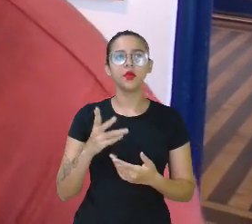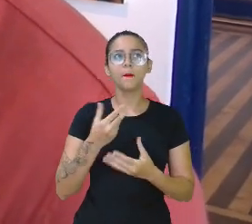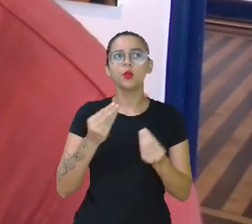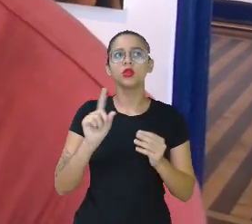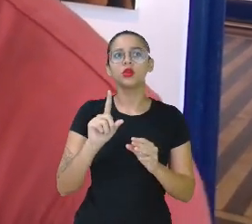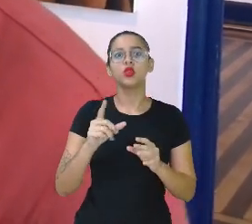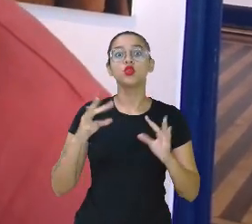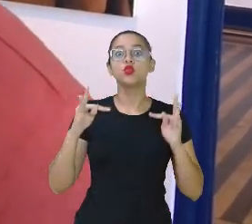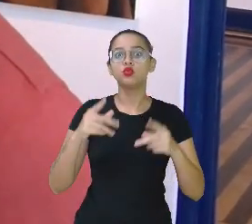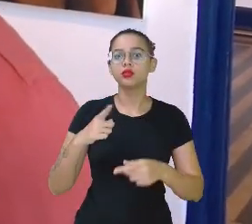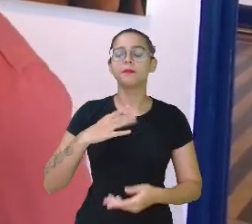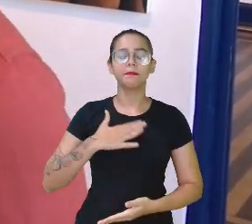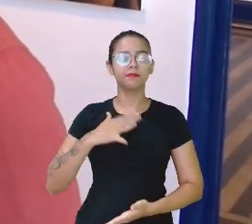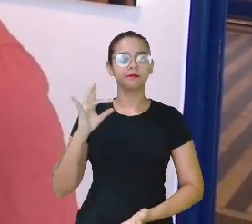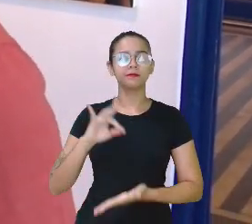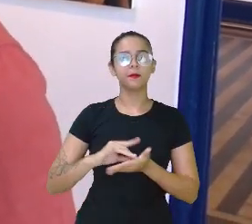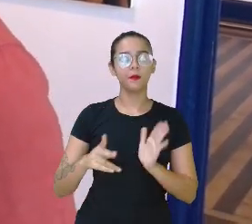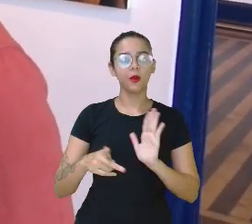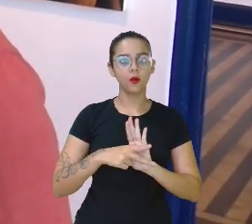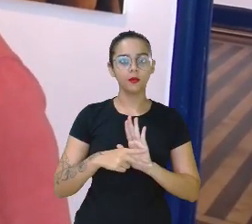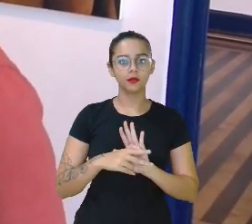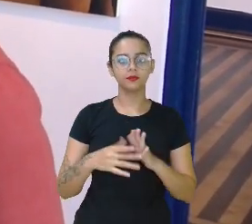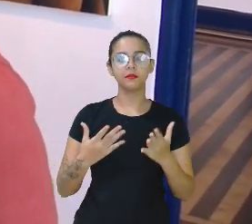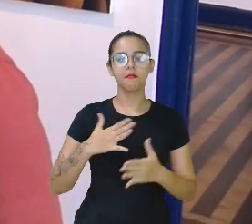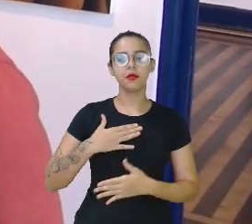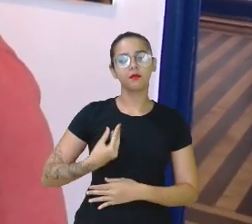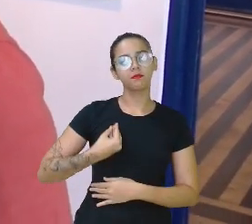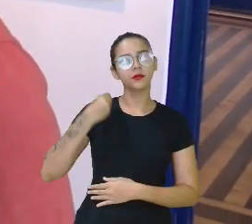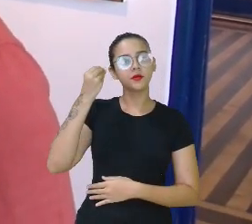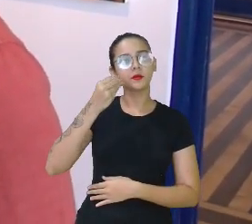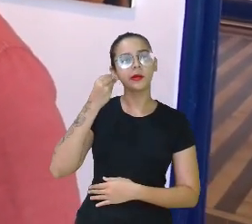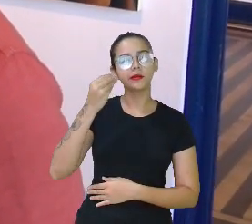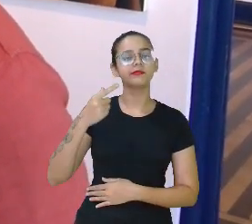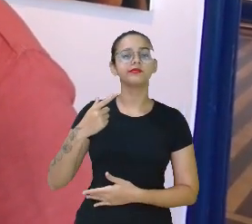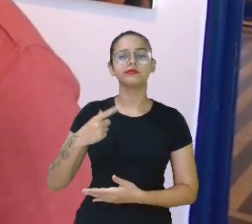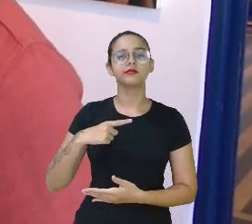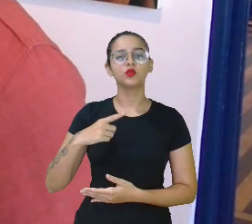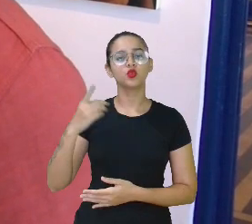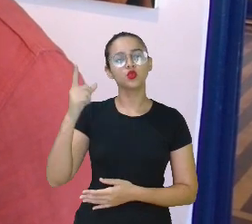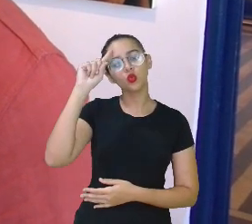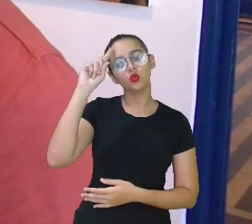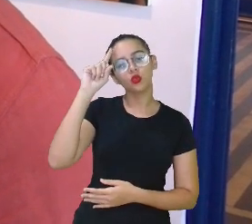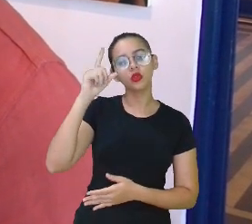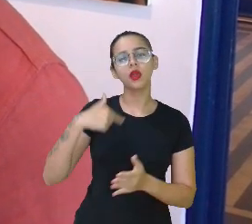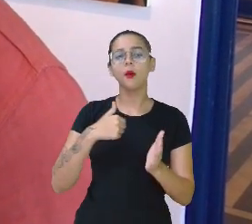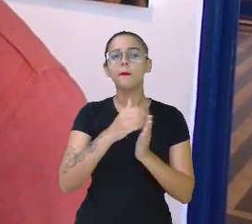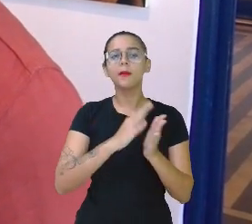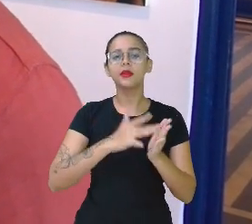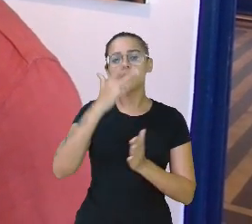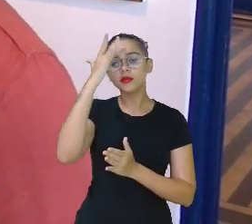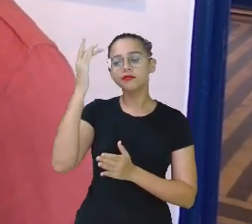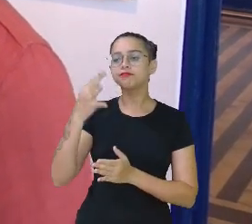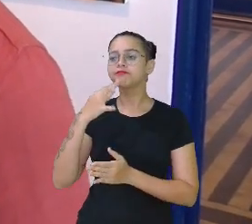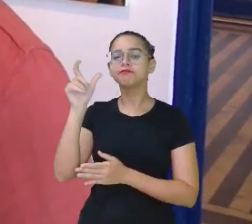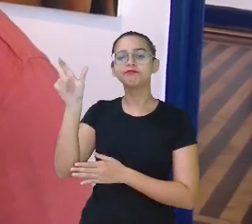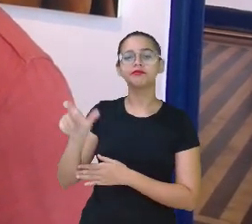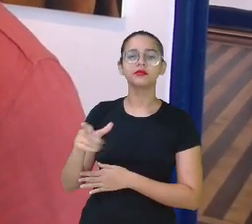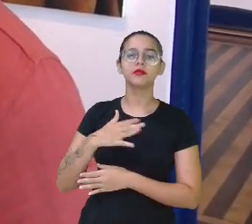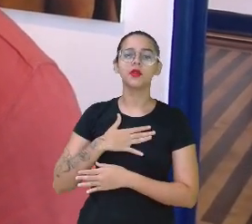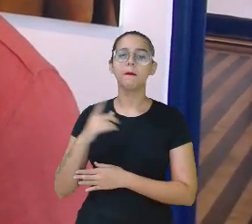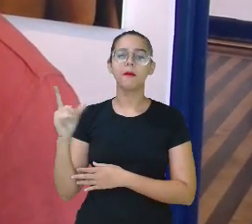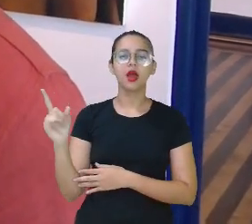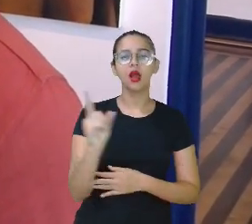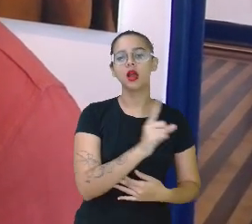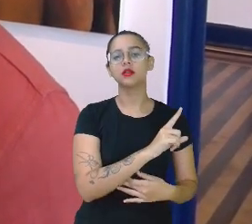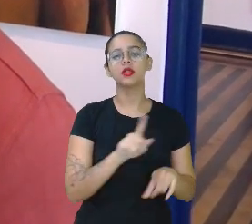tudo que tem aqui são minhas verdades, são minhas vivências. Eu pinto o meu cotidiano, eu pinto as pessoas anônimas que cruzam o meu caminho, pessoas